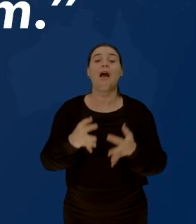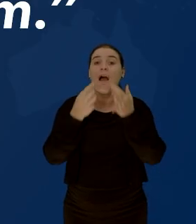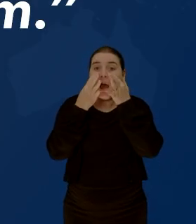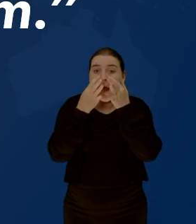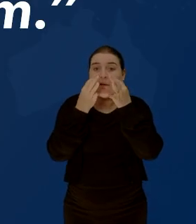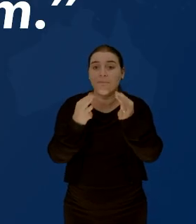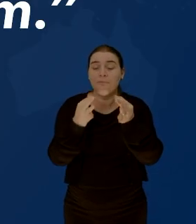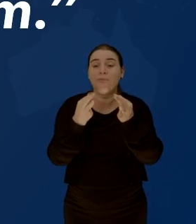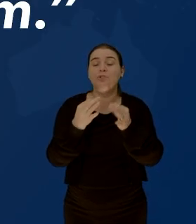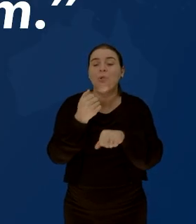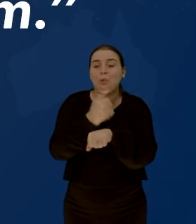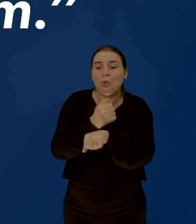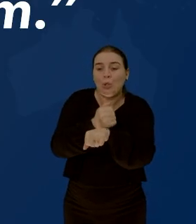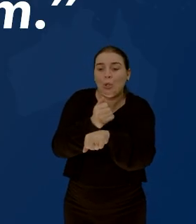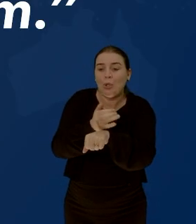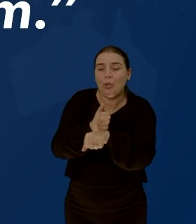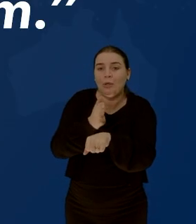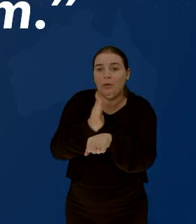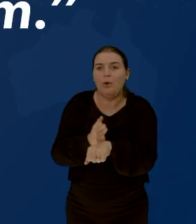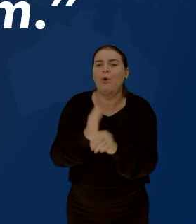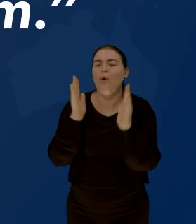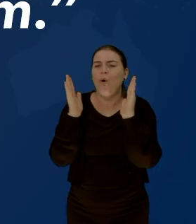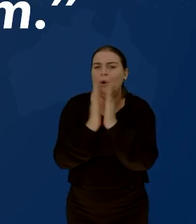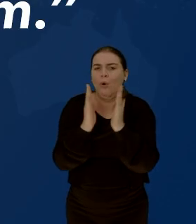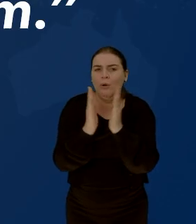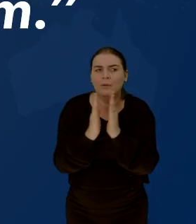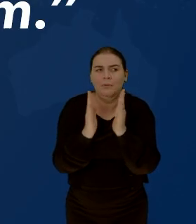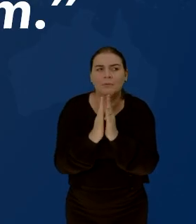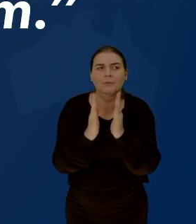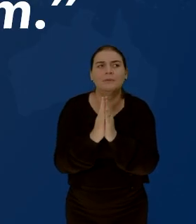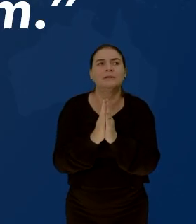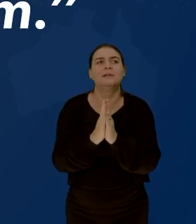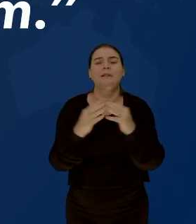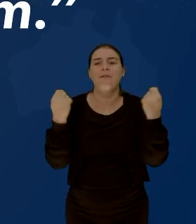em todo o tempo, orando.